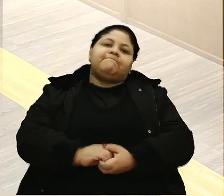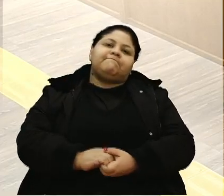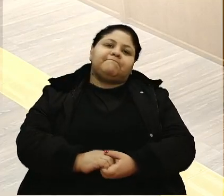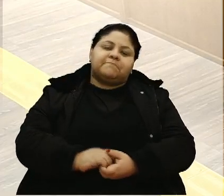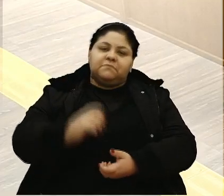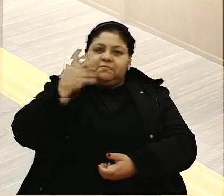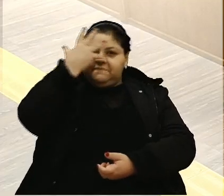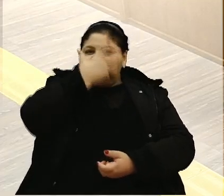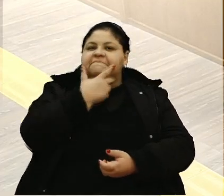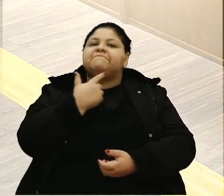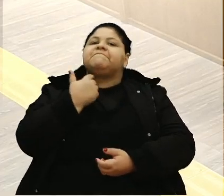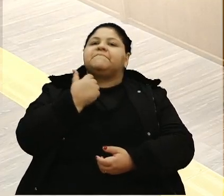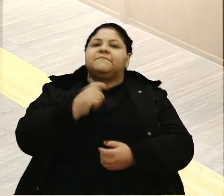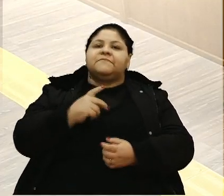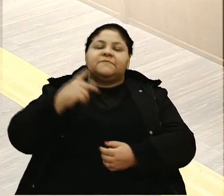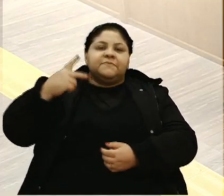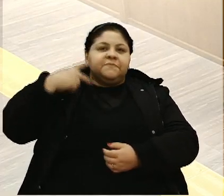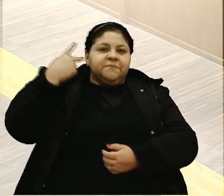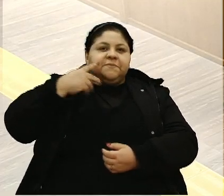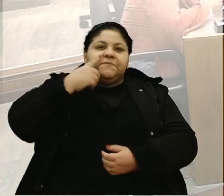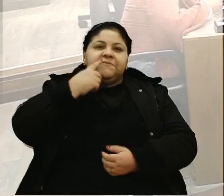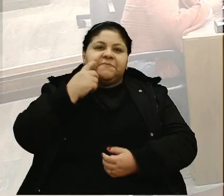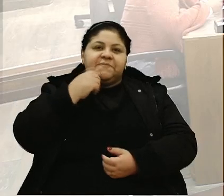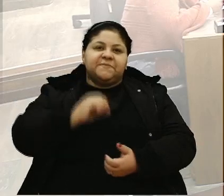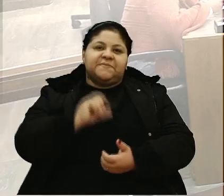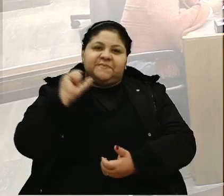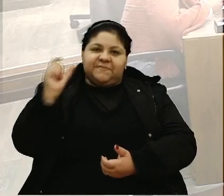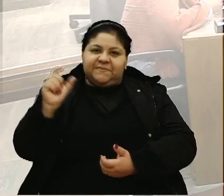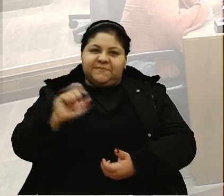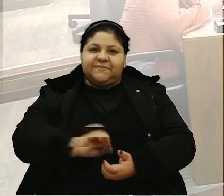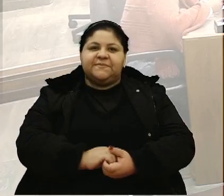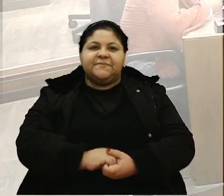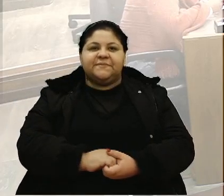muito bonito mesmo. Vereadora Rose Frigieri, com a palavra.